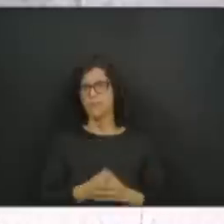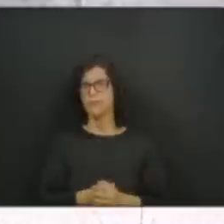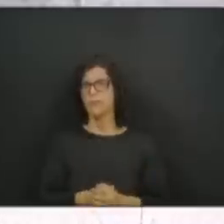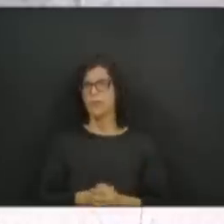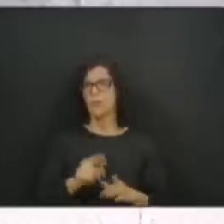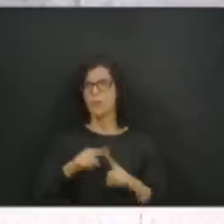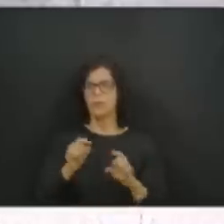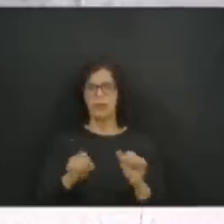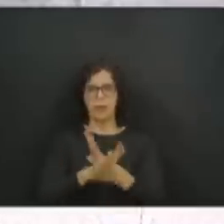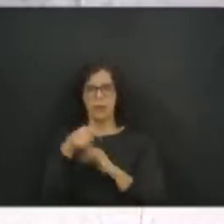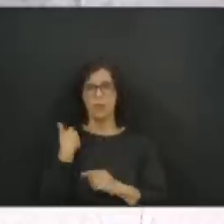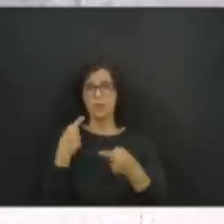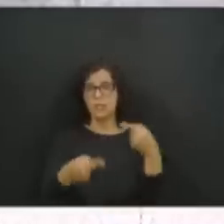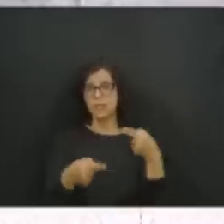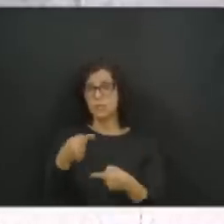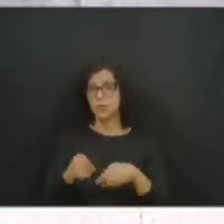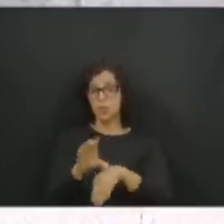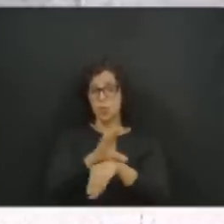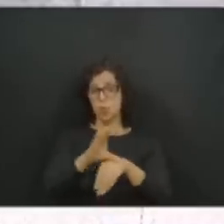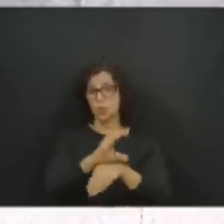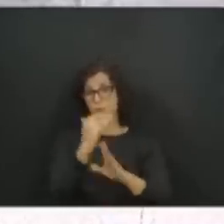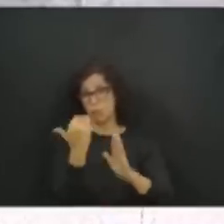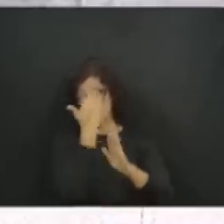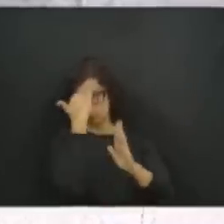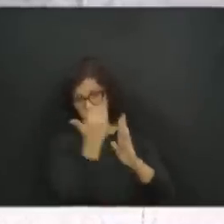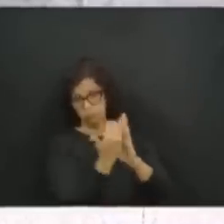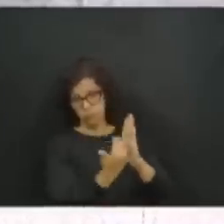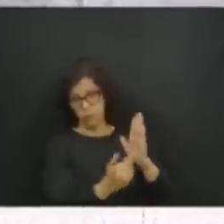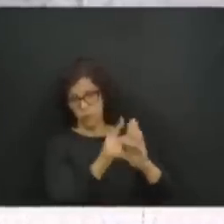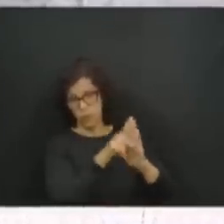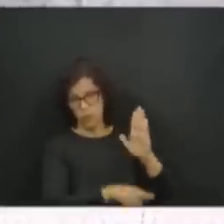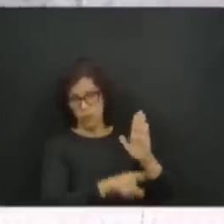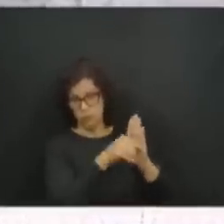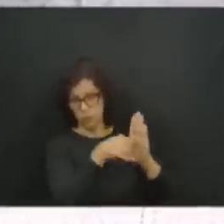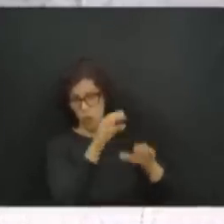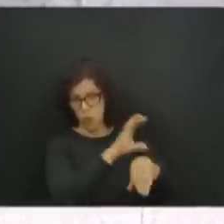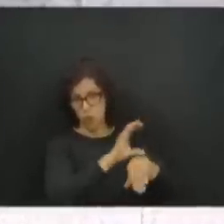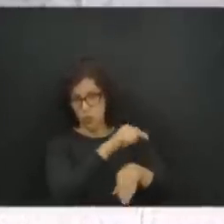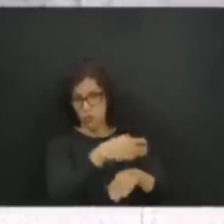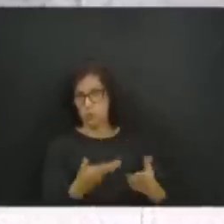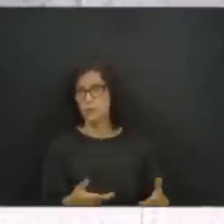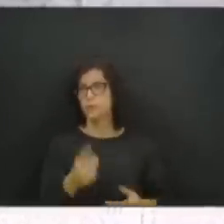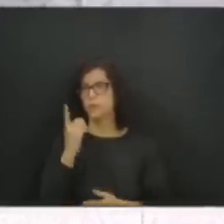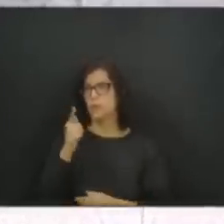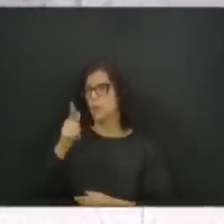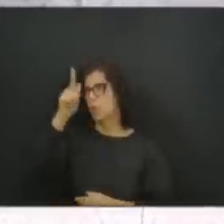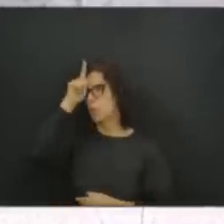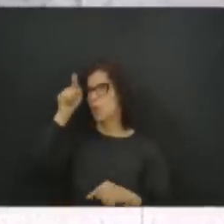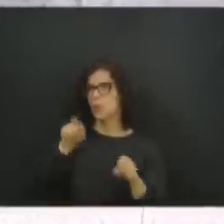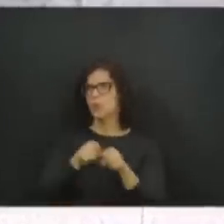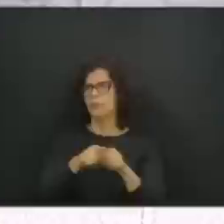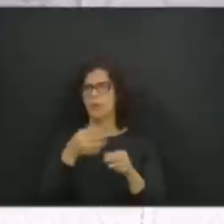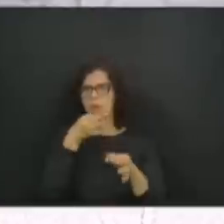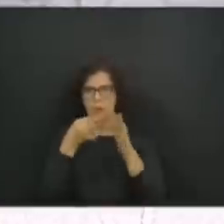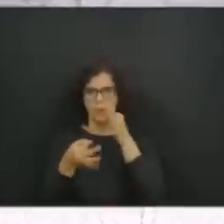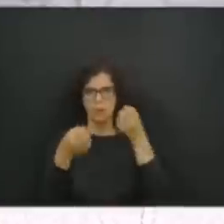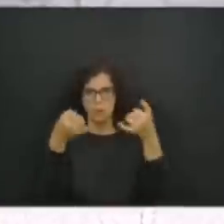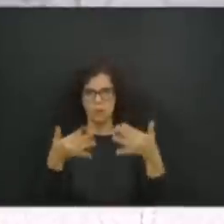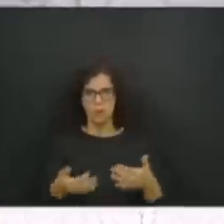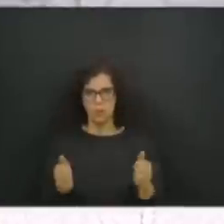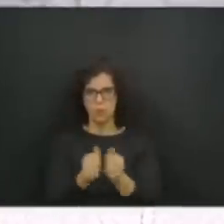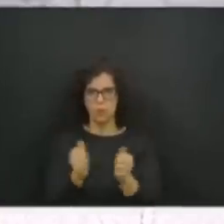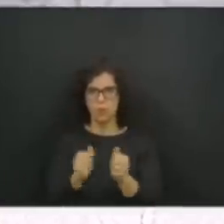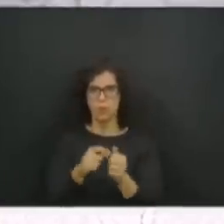é claro nós estamos discutindo consonalidade hoje nesse nesse momento né e tal do gordo é claro nos seus argumentos